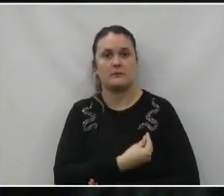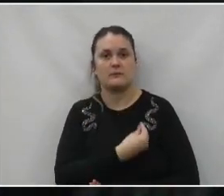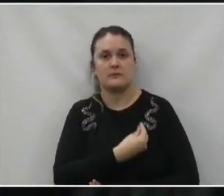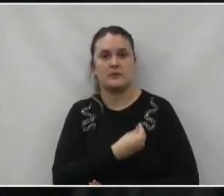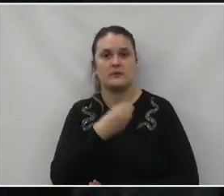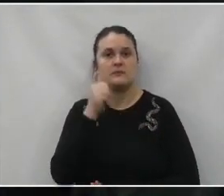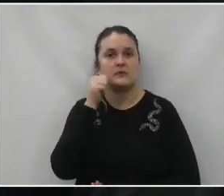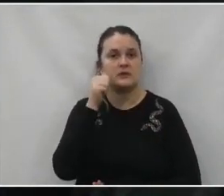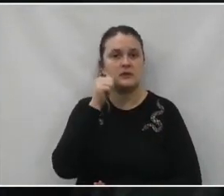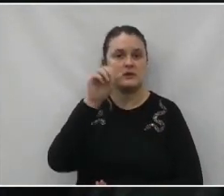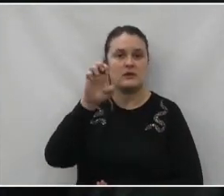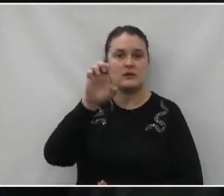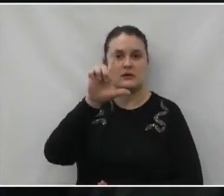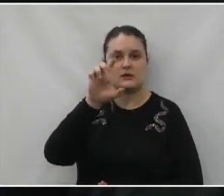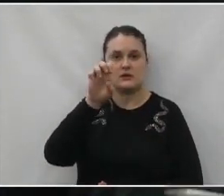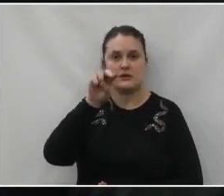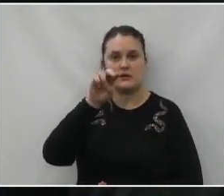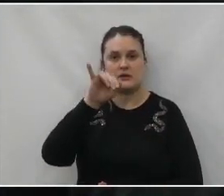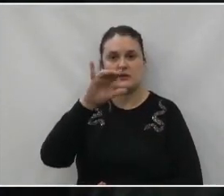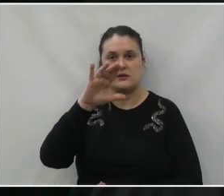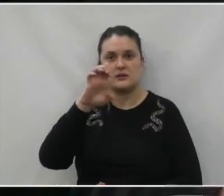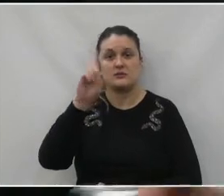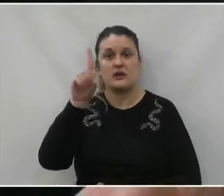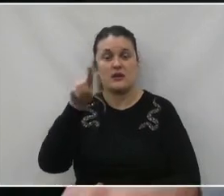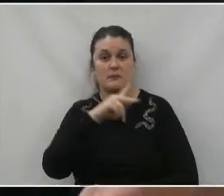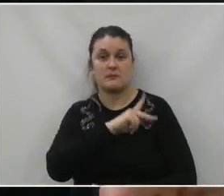da Helenice,